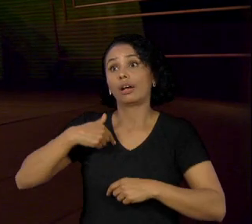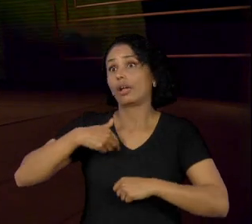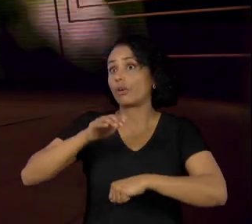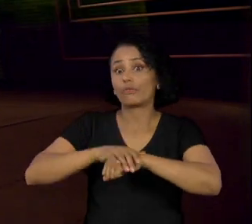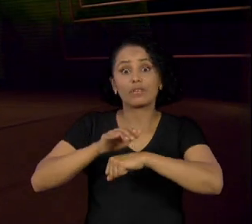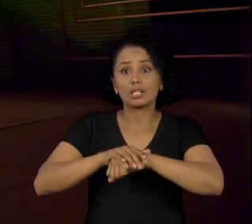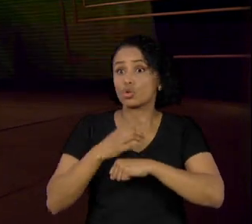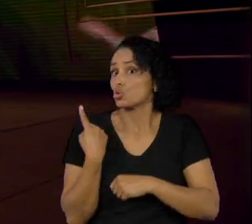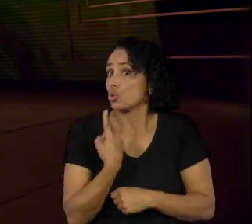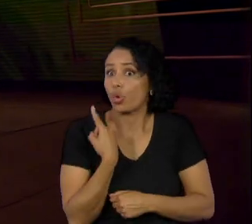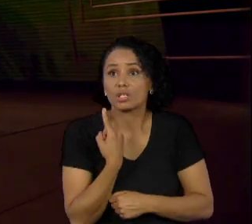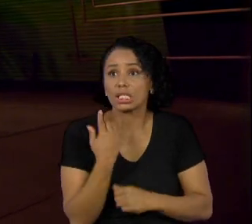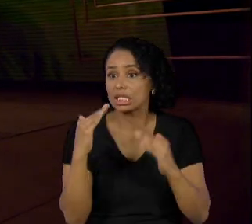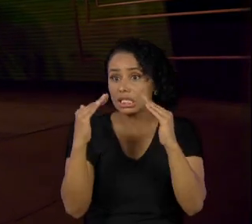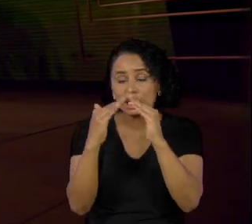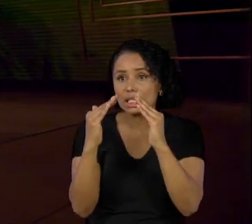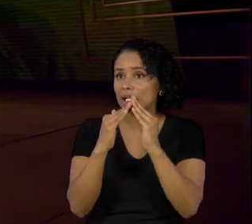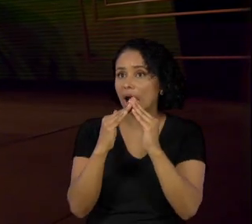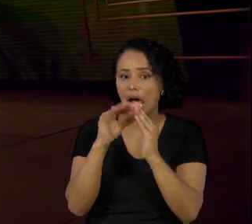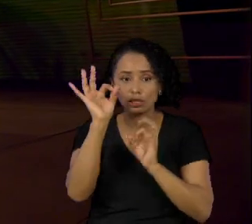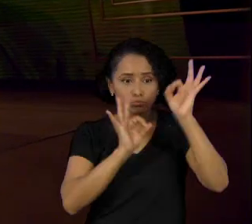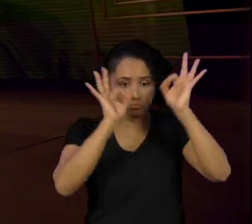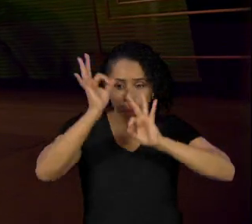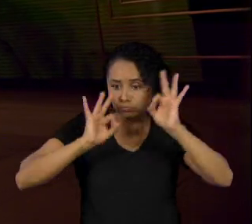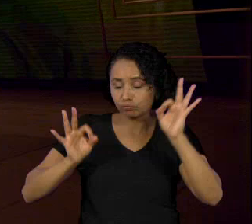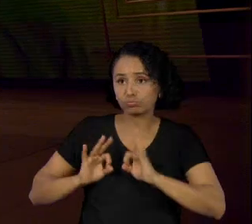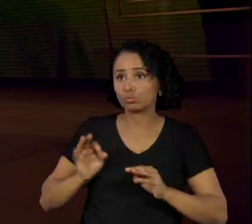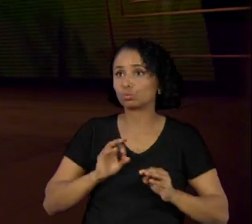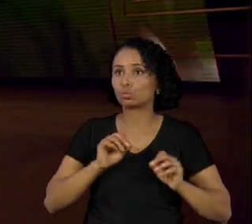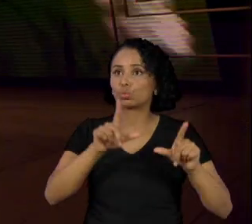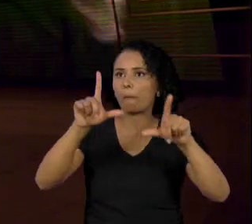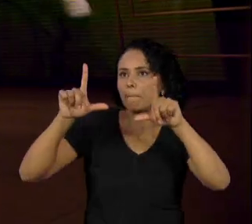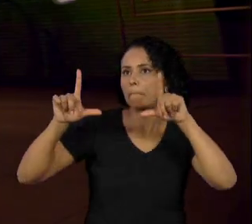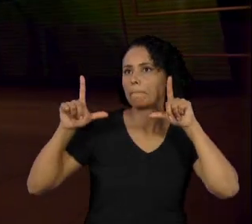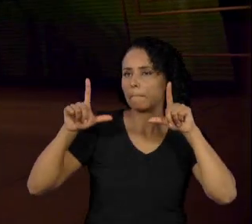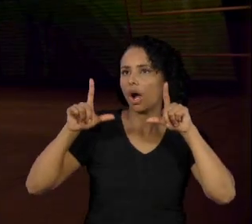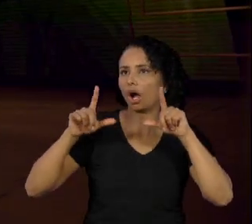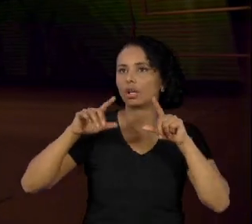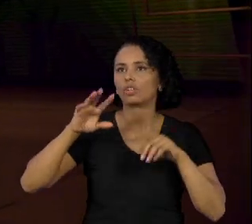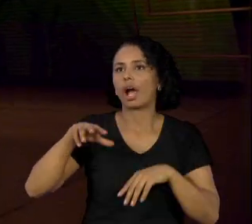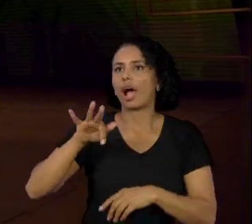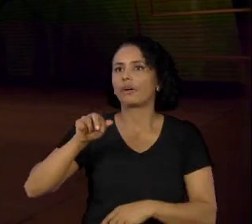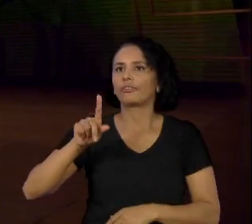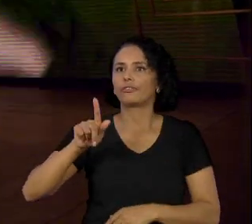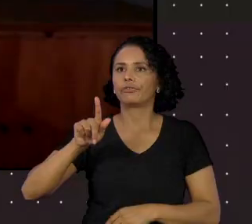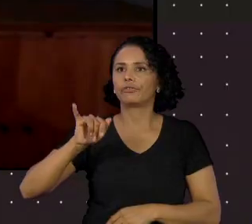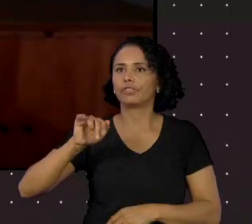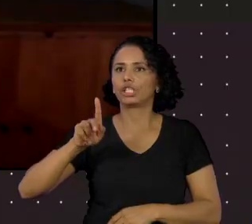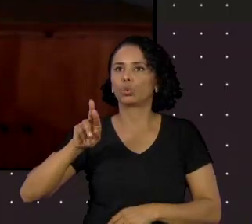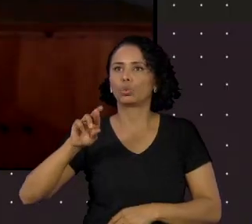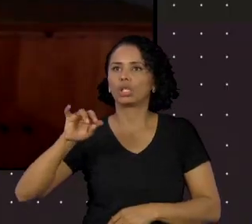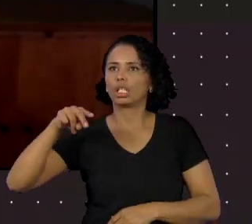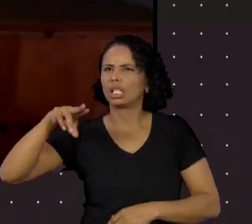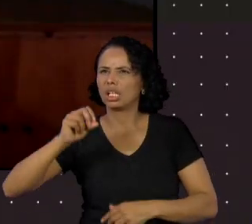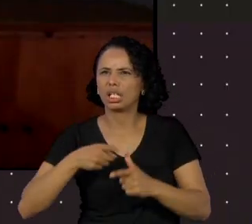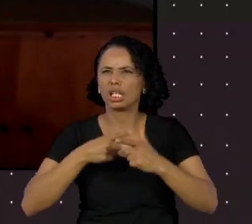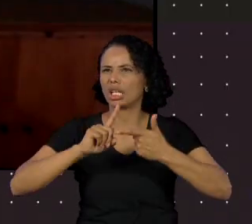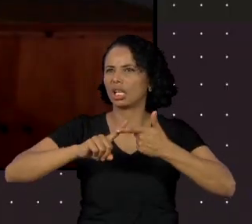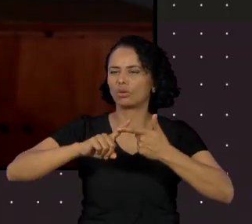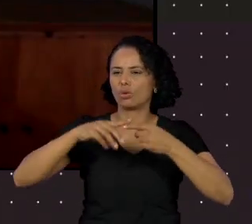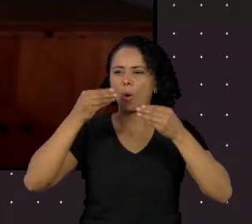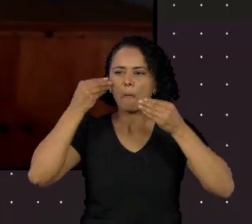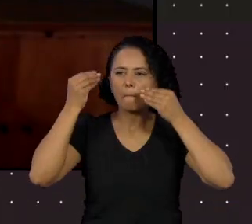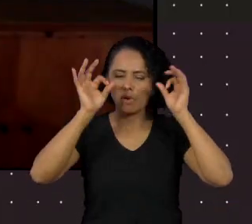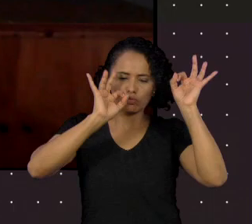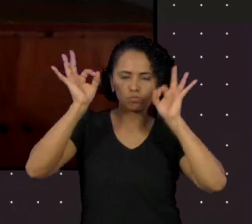sozinha, arrumar cenário, figurino, claro que com a orientação de todos que estavam envolvidos,